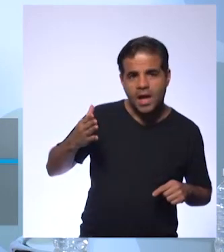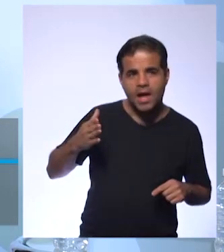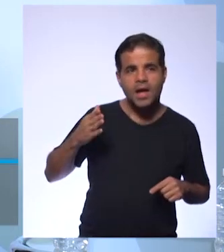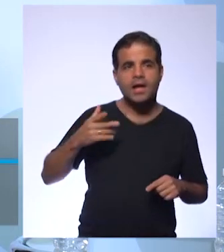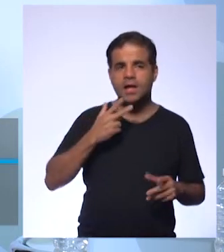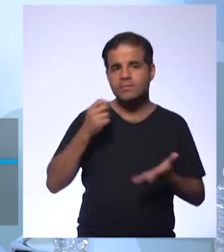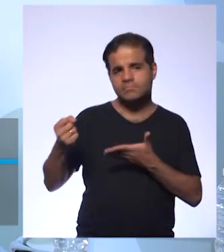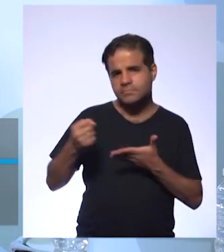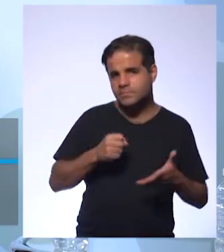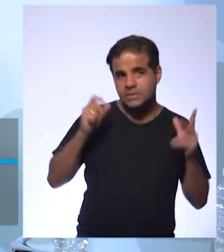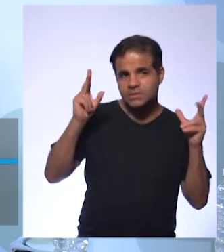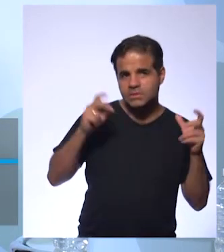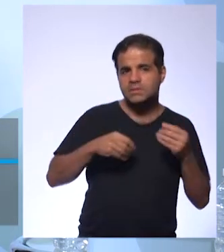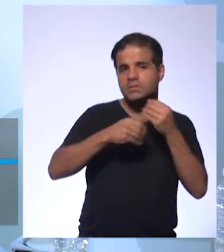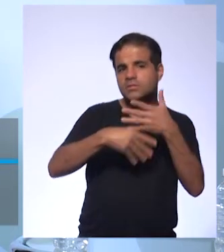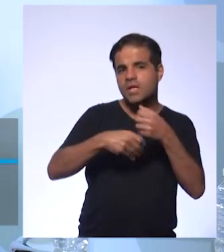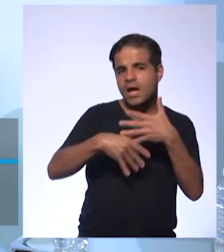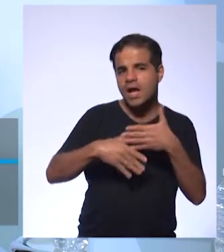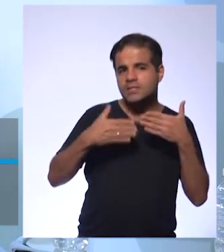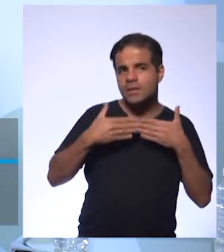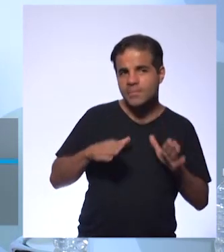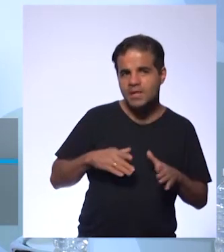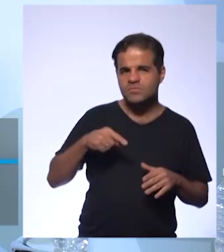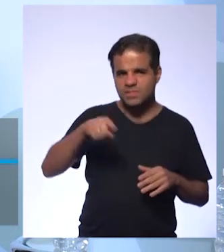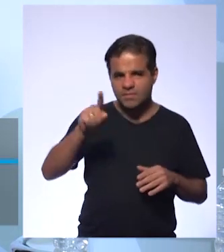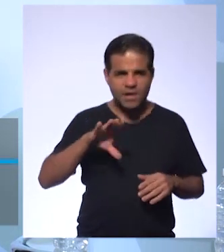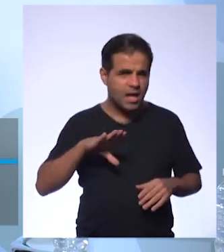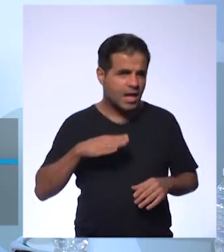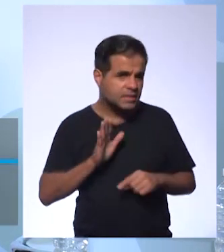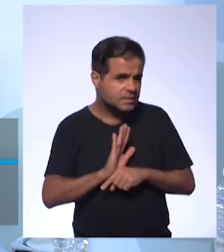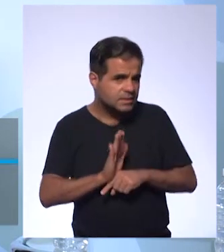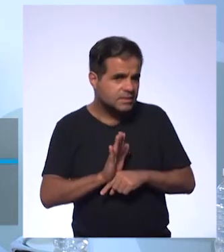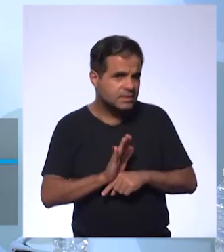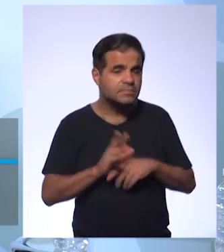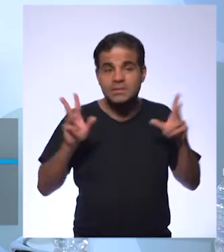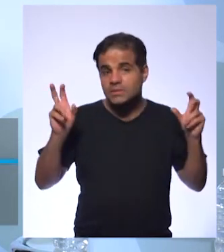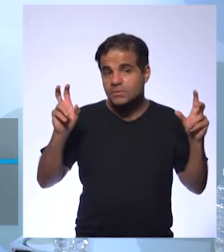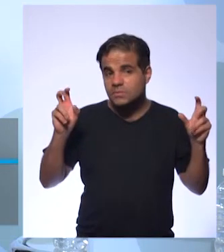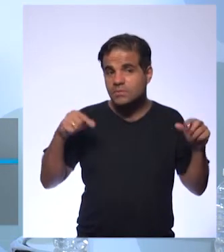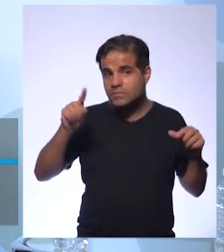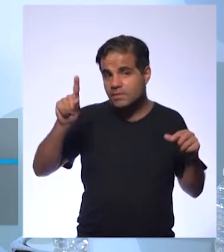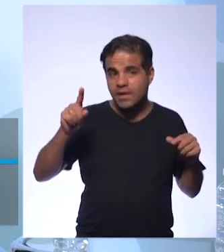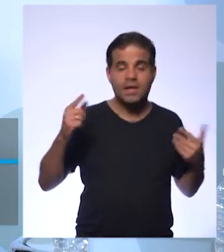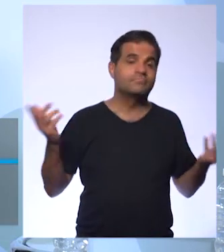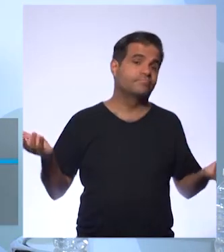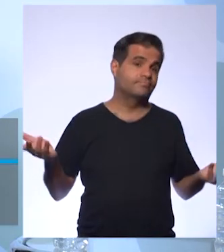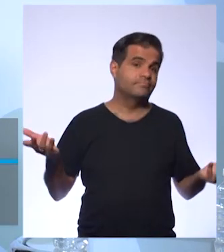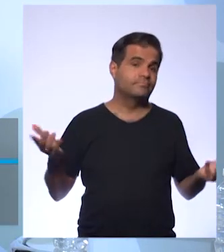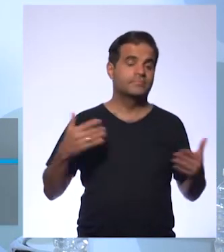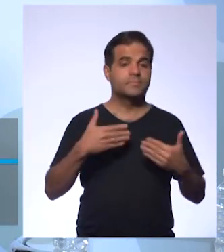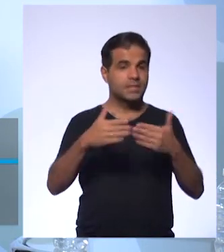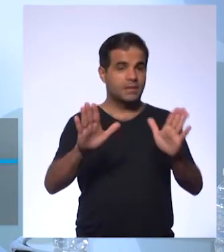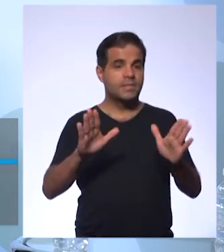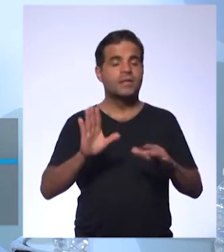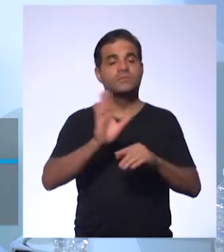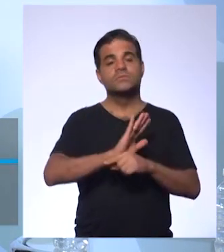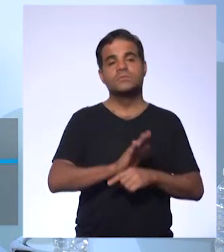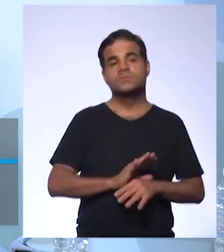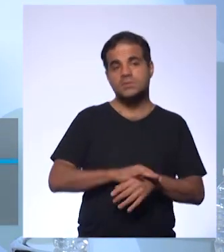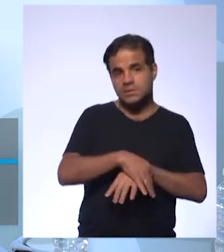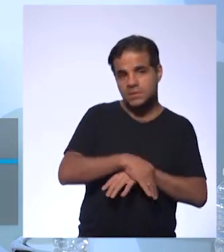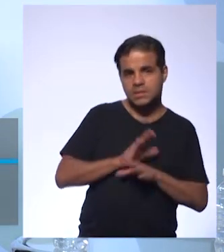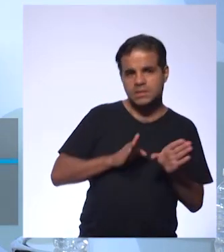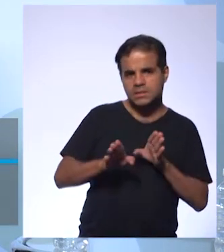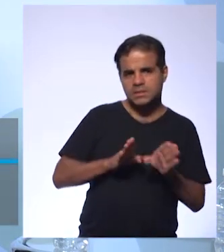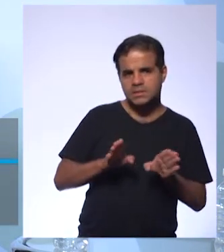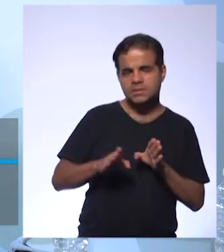esse assunto atual? Deixa o chat aberto aí. Tá aberto. Você vai ao cinema nessa situação? Então, estar aberto o cinema, está garantindo o